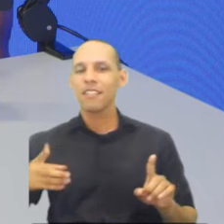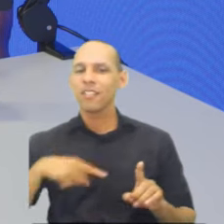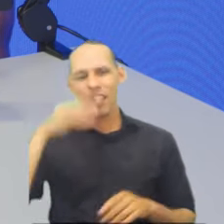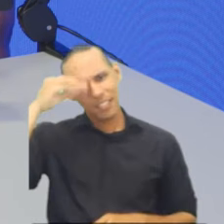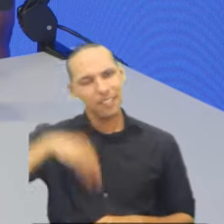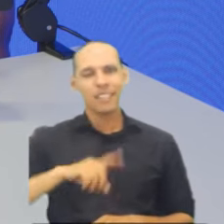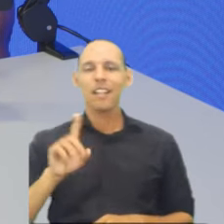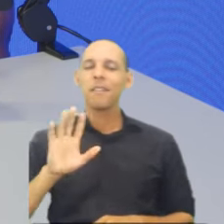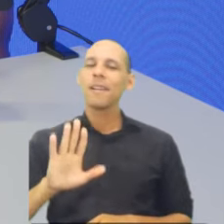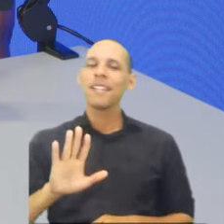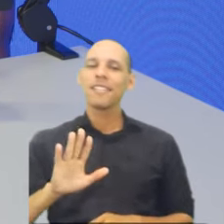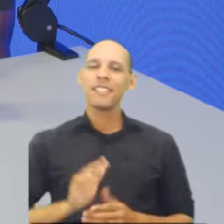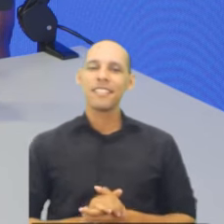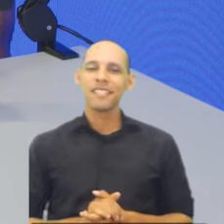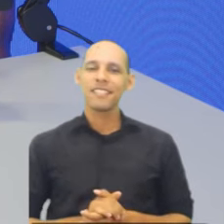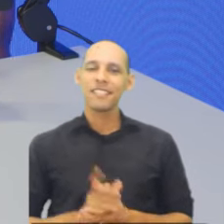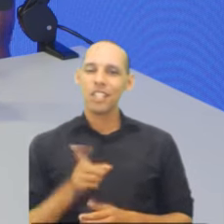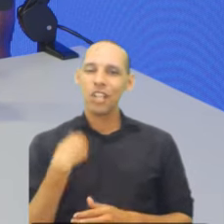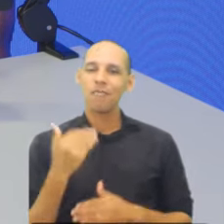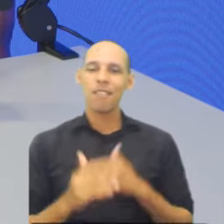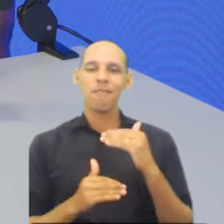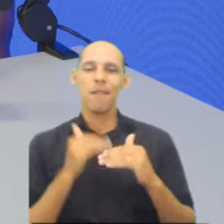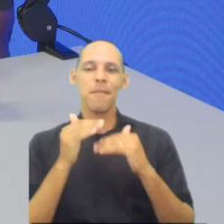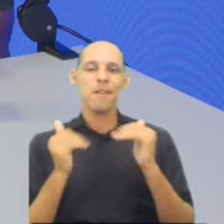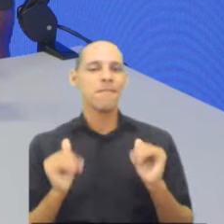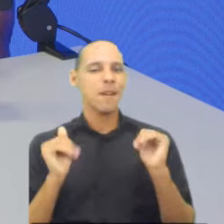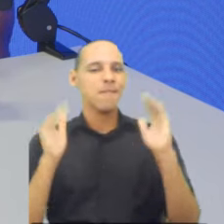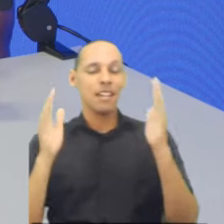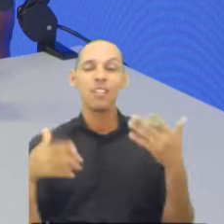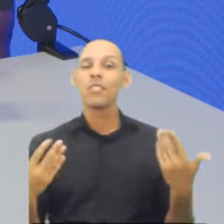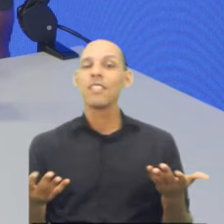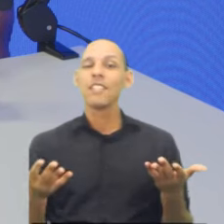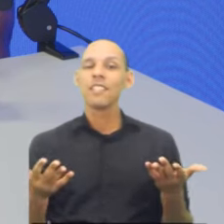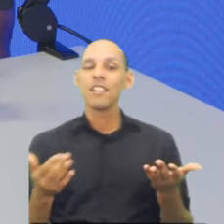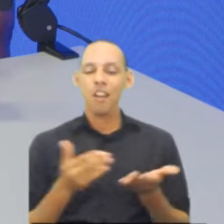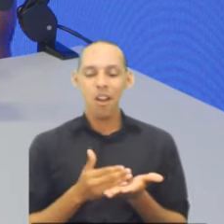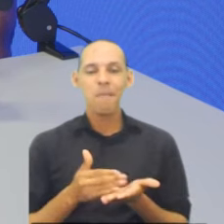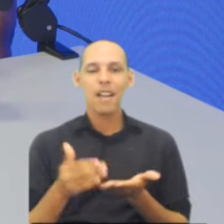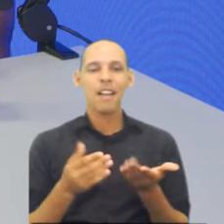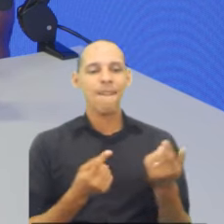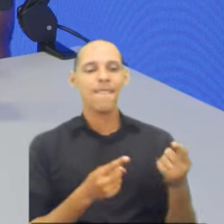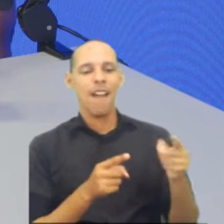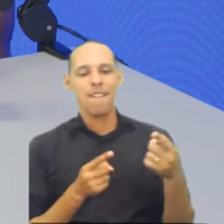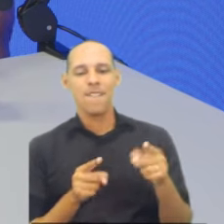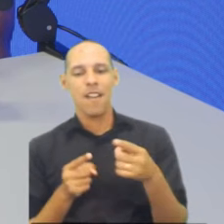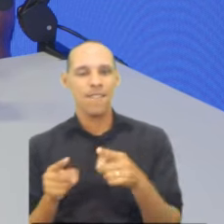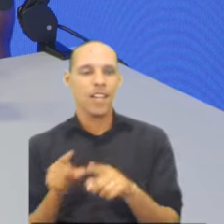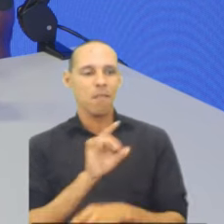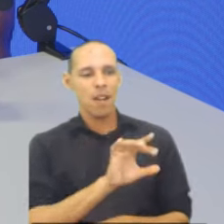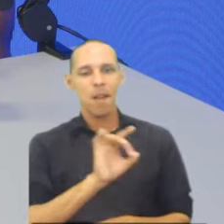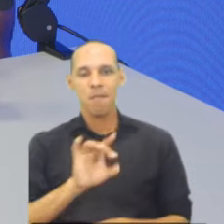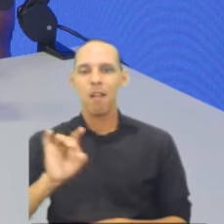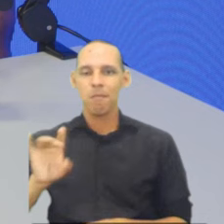desistimos não vamos desistir mas eh vamos avançar mais quando a gente começar a atingir de fato as pessoas